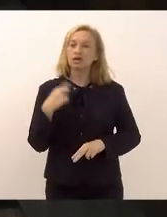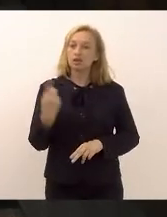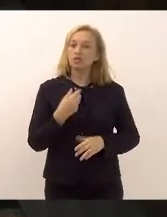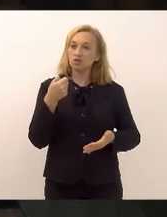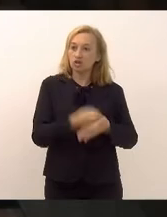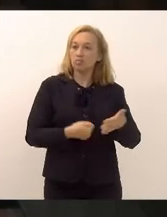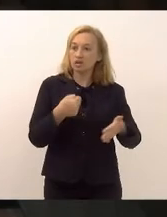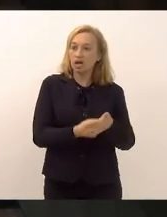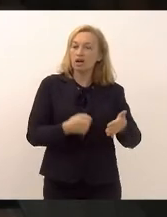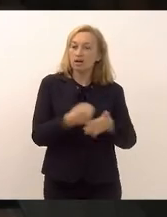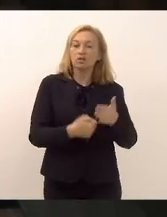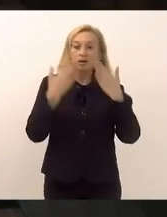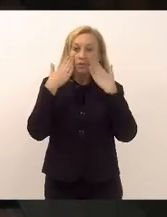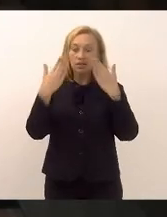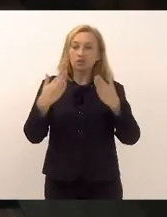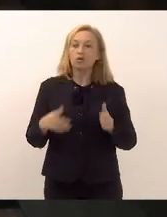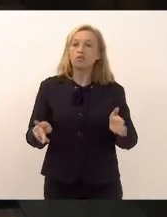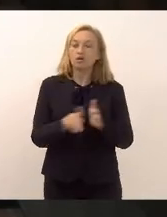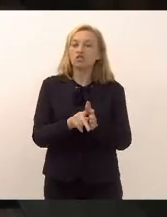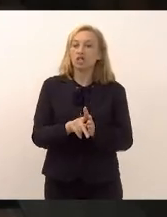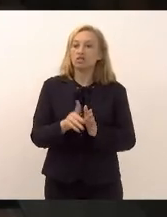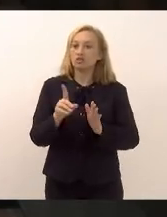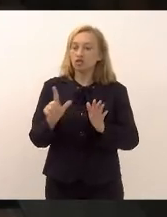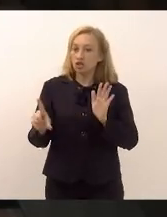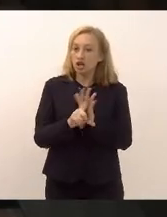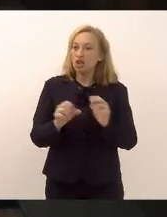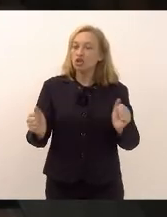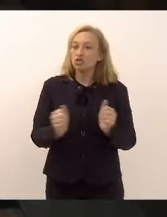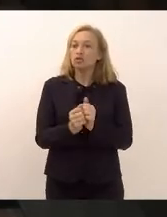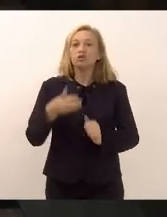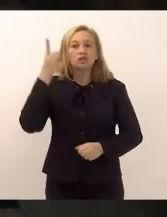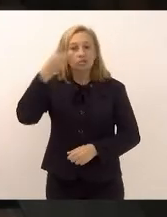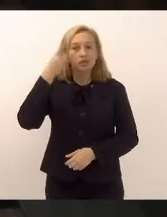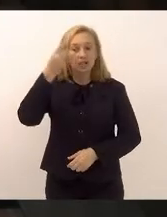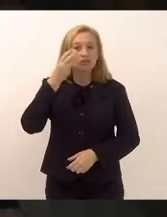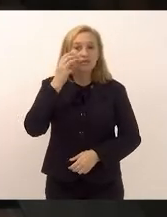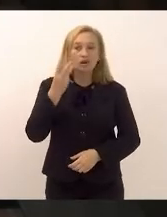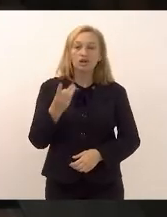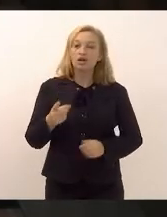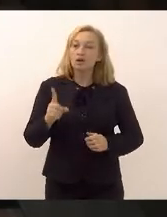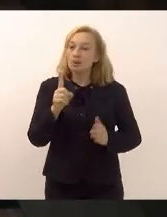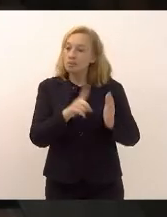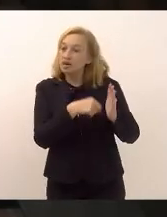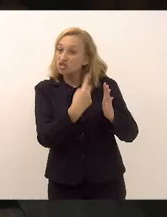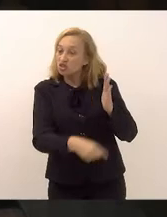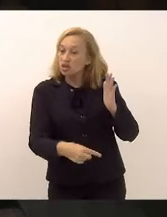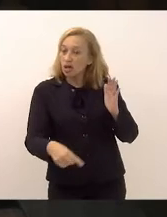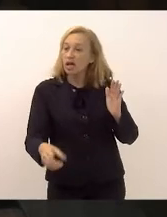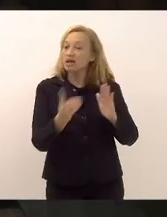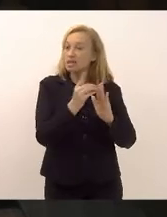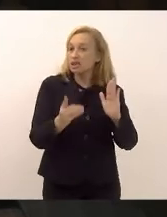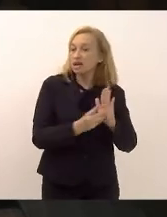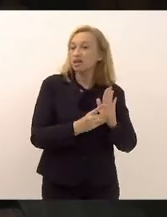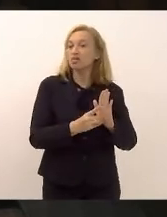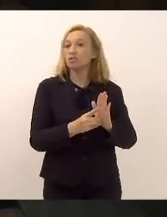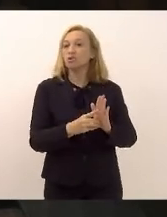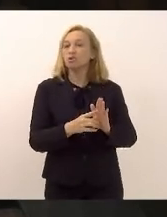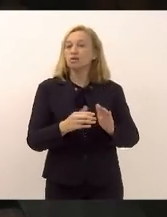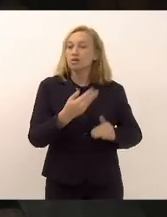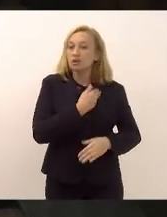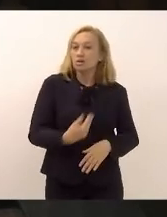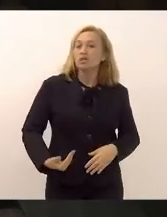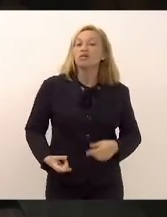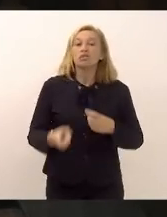na batalha, apresentou um projeto de decreto legislativo junto com o deputado Valdec para derrubar esse decreto do governador e vamos abrir